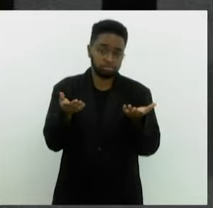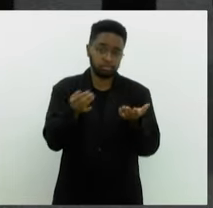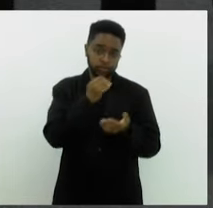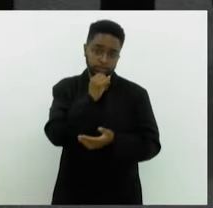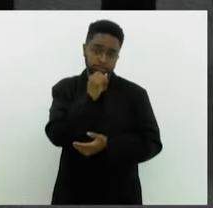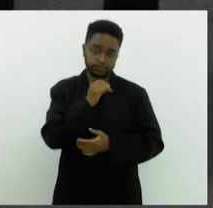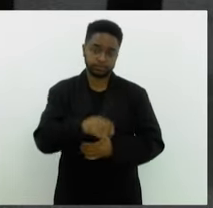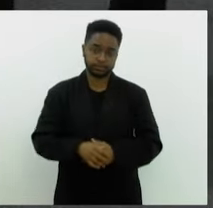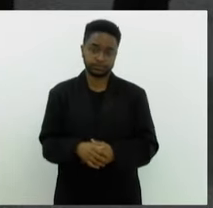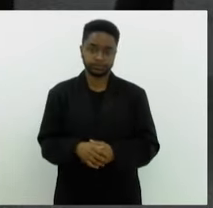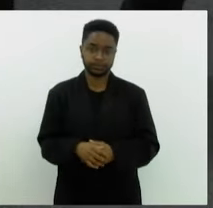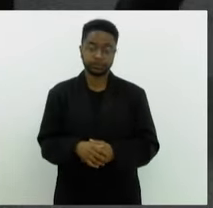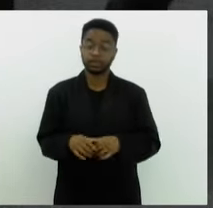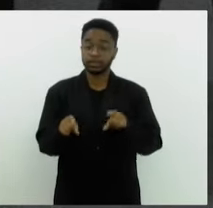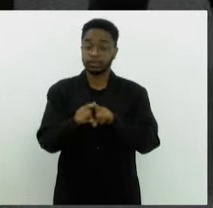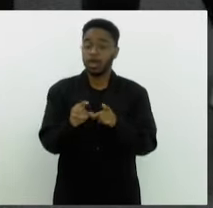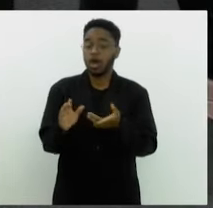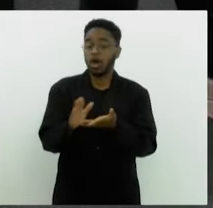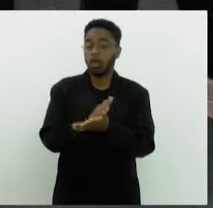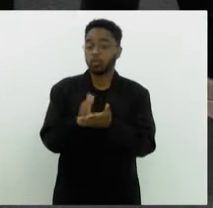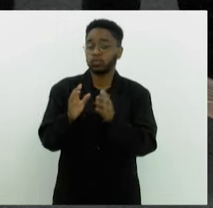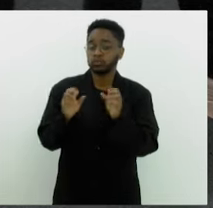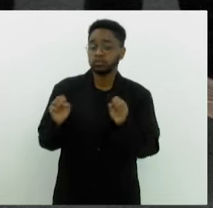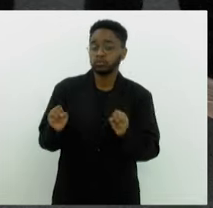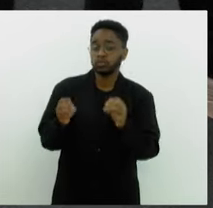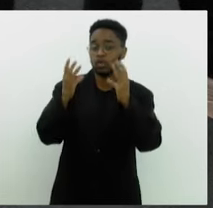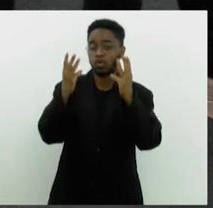por exemplo, muitos shows e